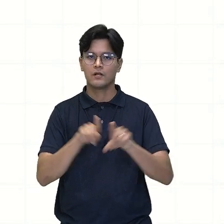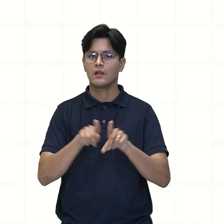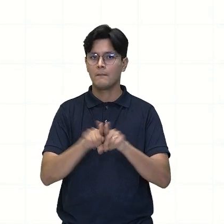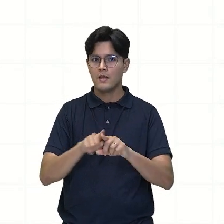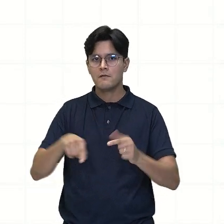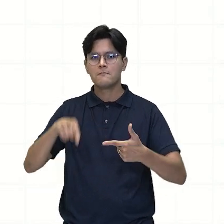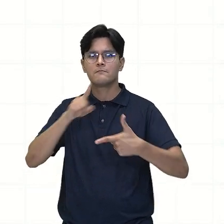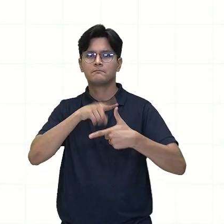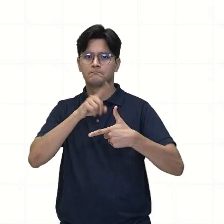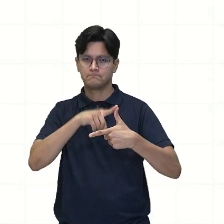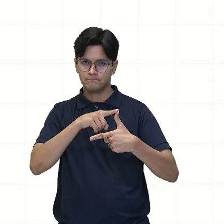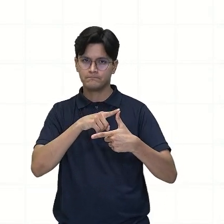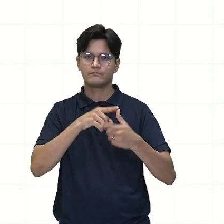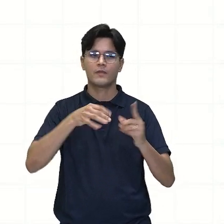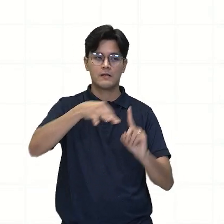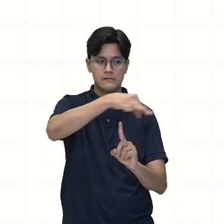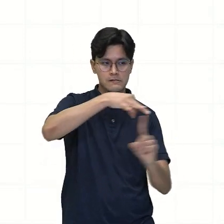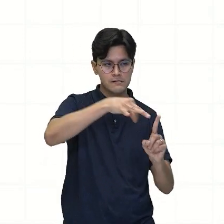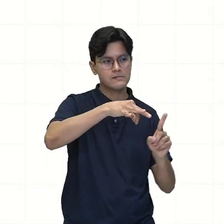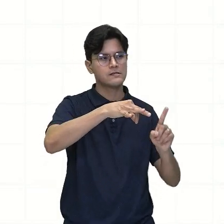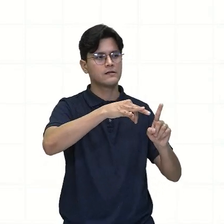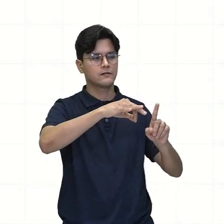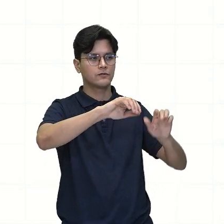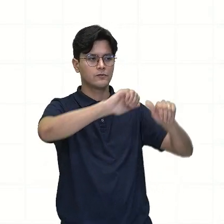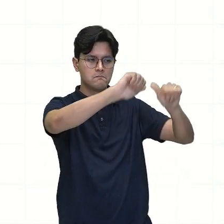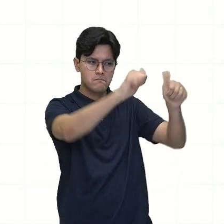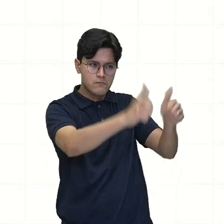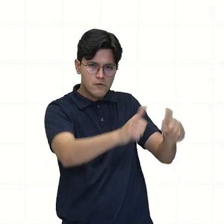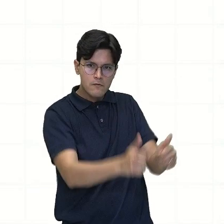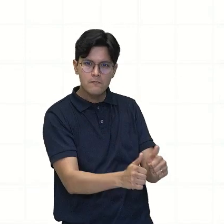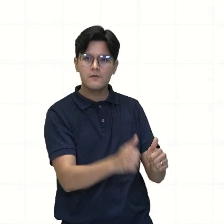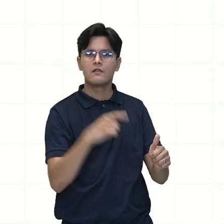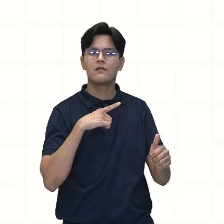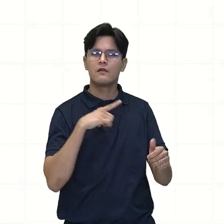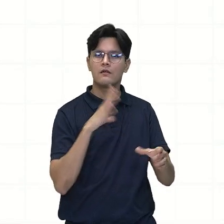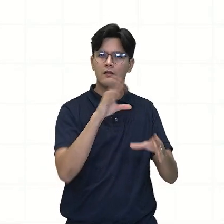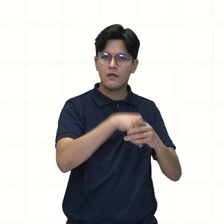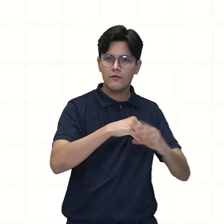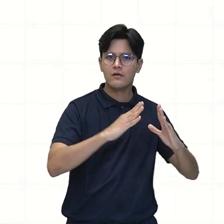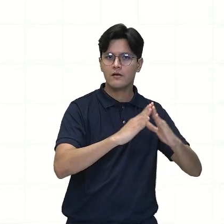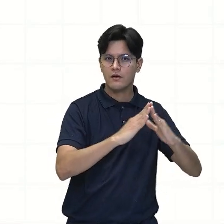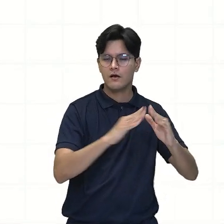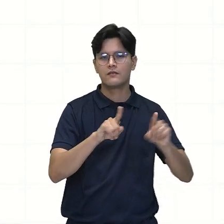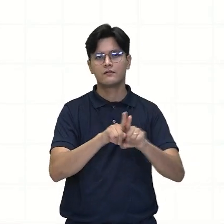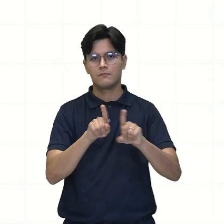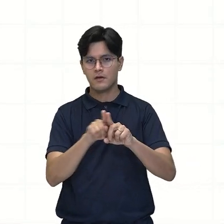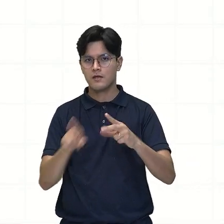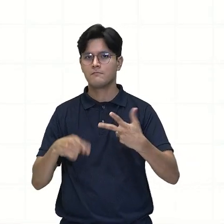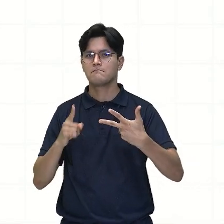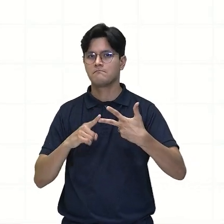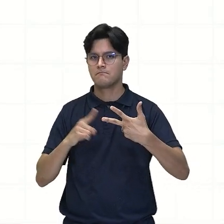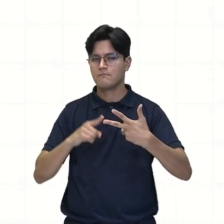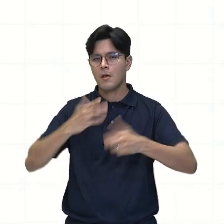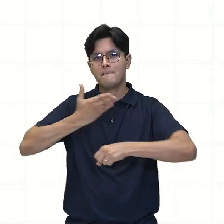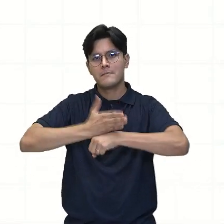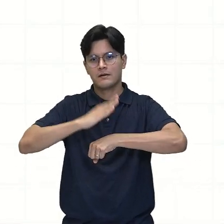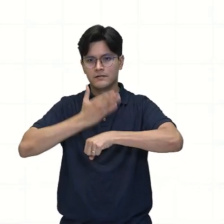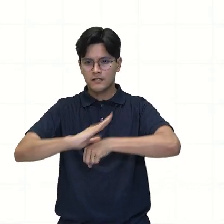casa, praticar a meditação, são todos exemplos de práticas de espiritualidade,